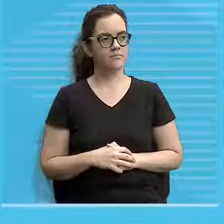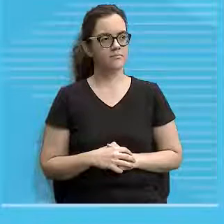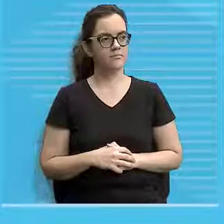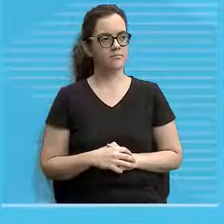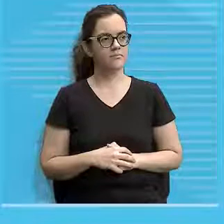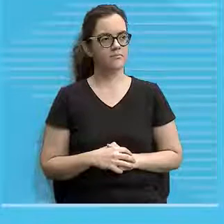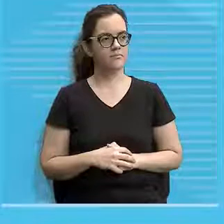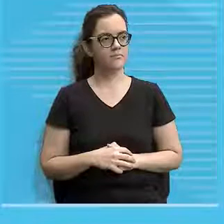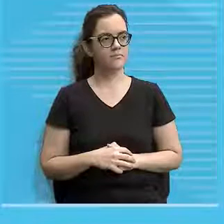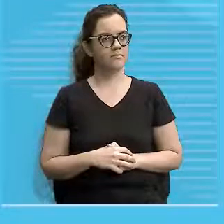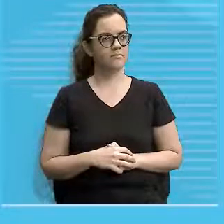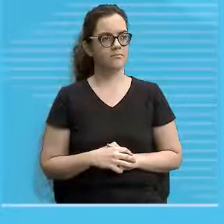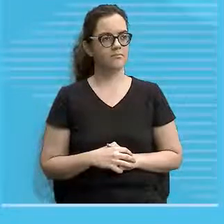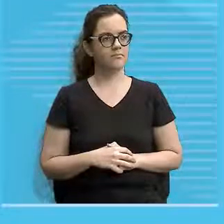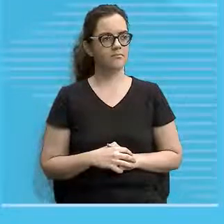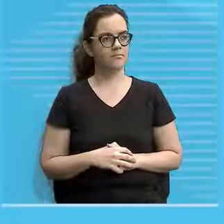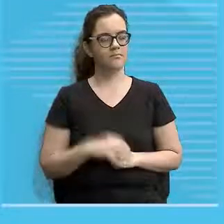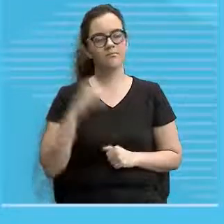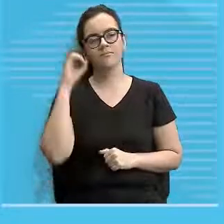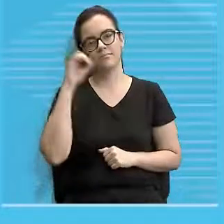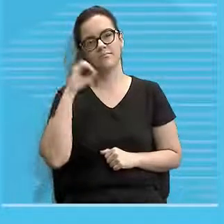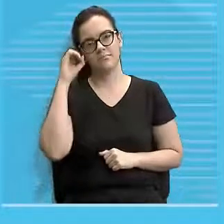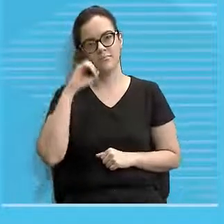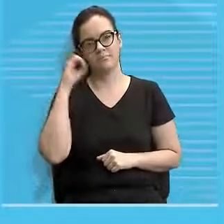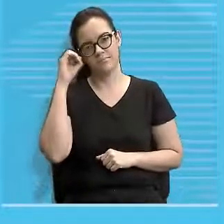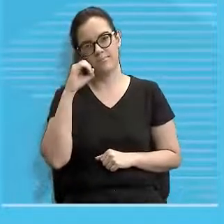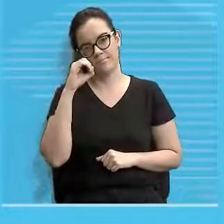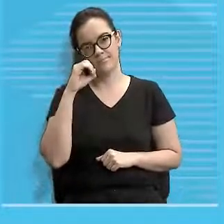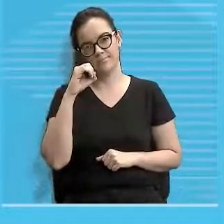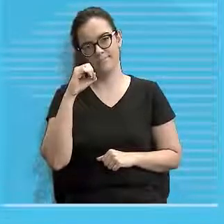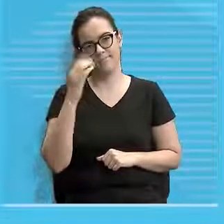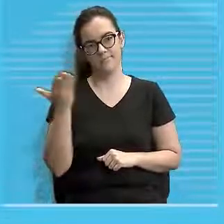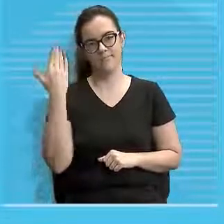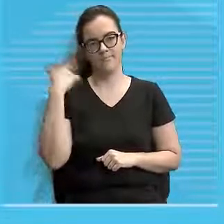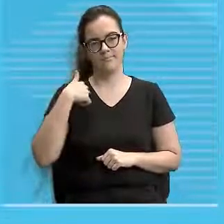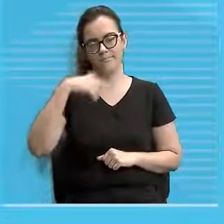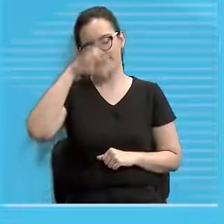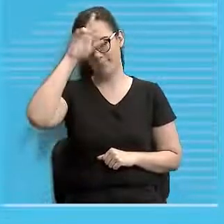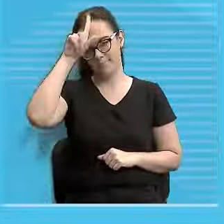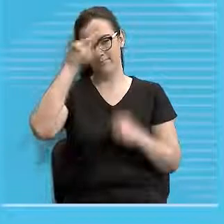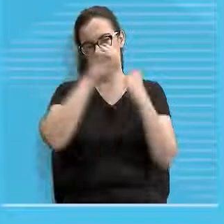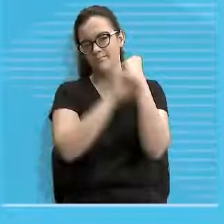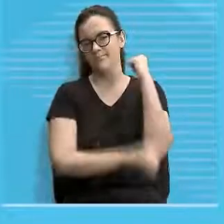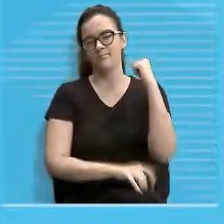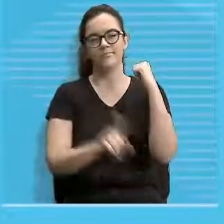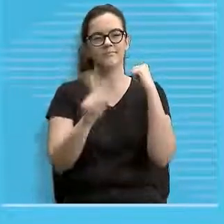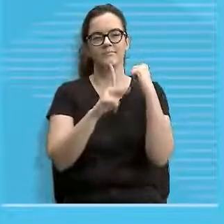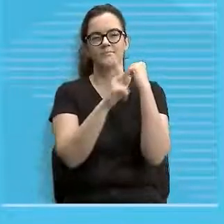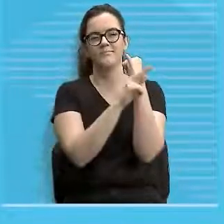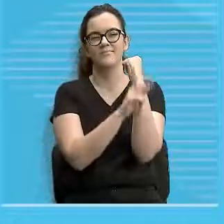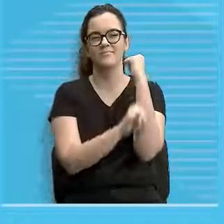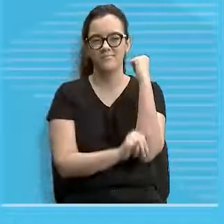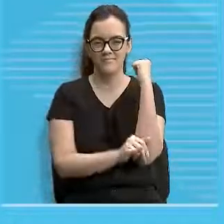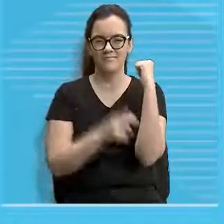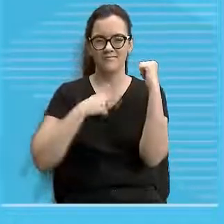Vou esperar aqui Oeiras falar aqui com a gente. Vou deixar aqui na